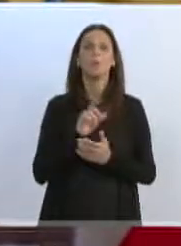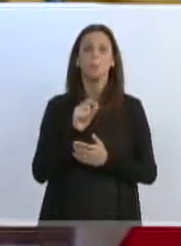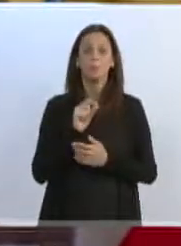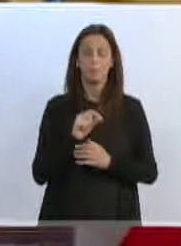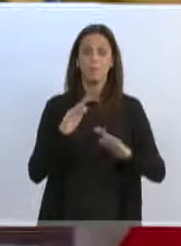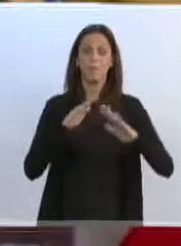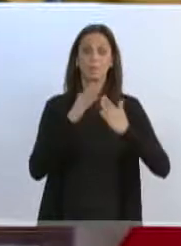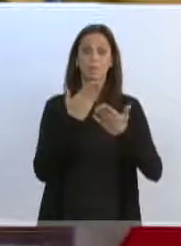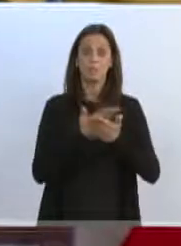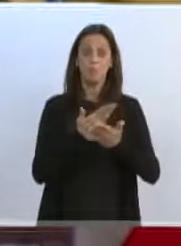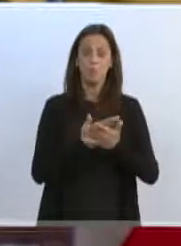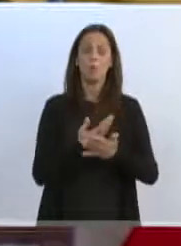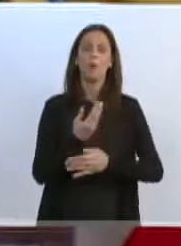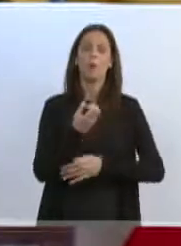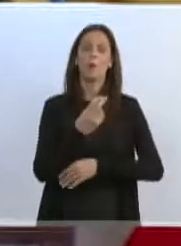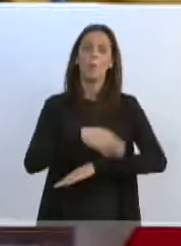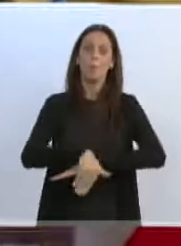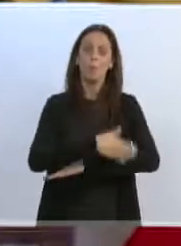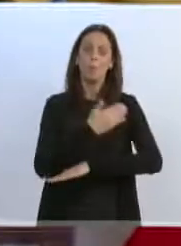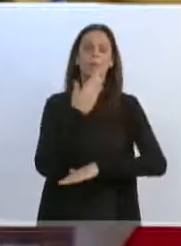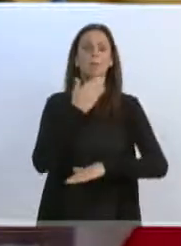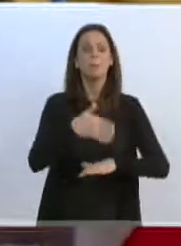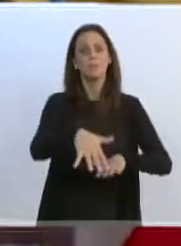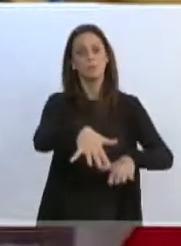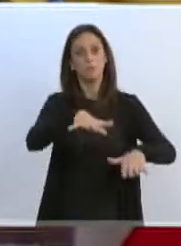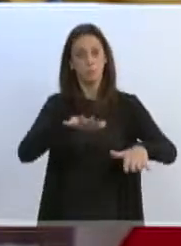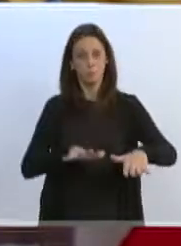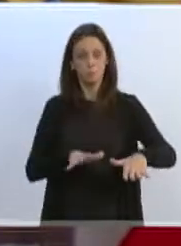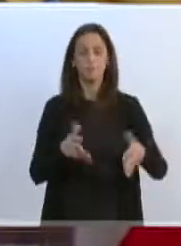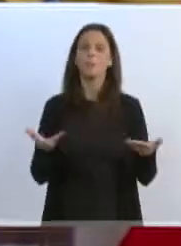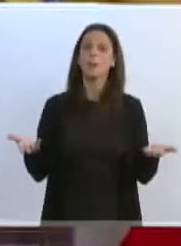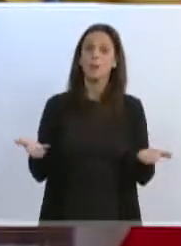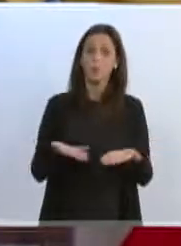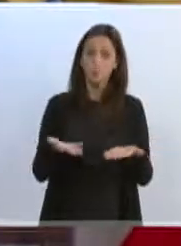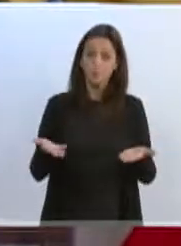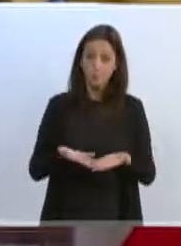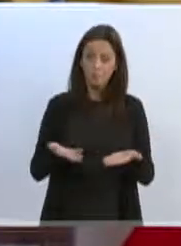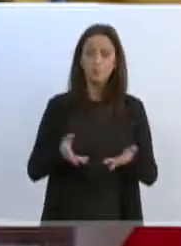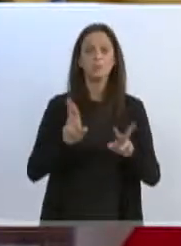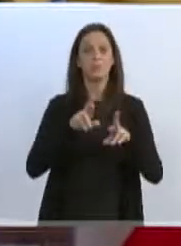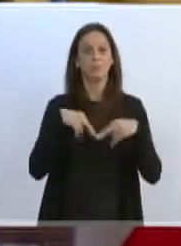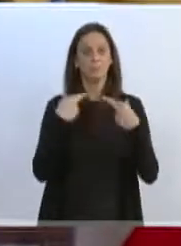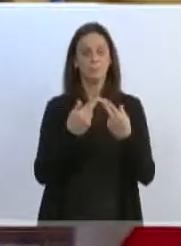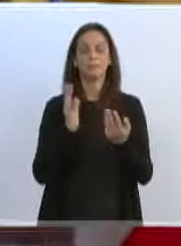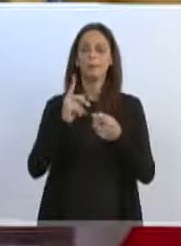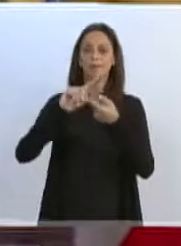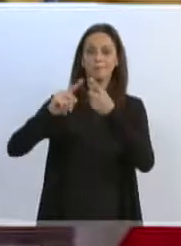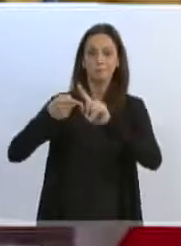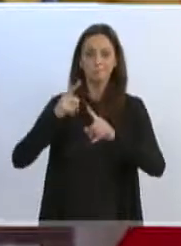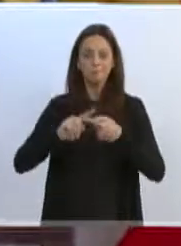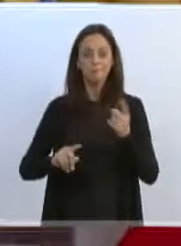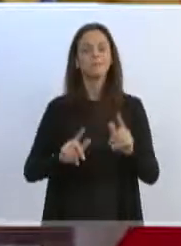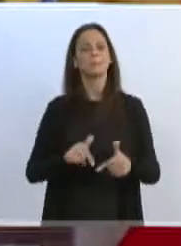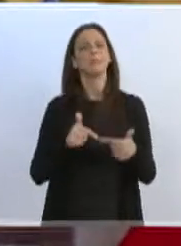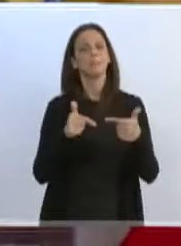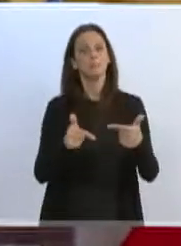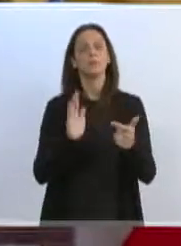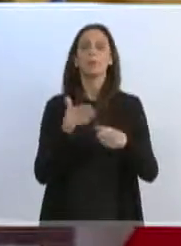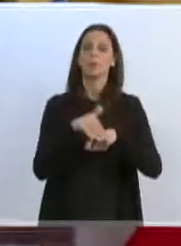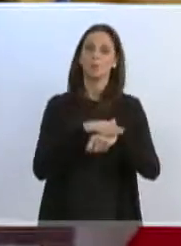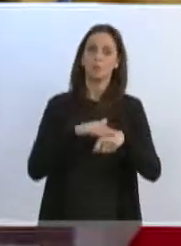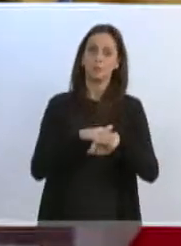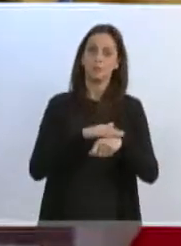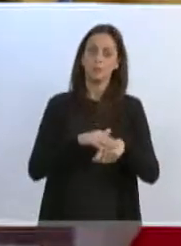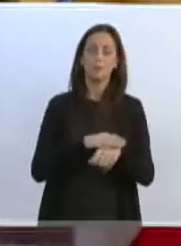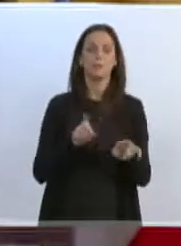em algumas ruas aqui de nossa cidade então hoje nós já deixamos alinhavada algumas ações já conversamos com o